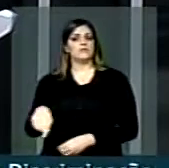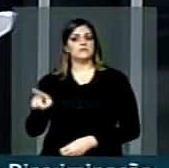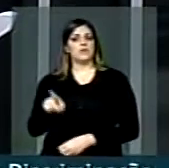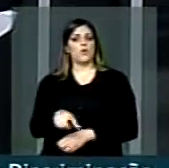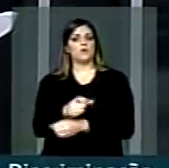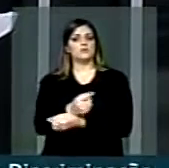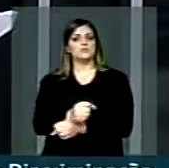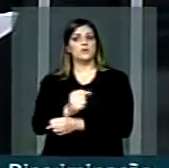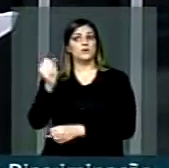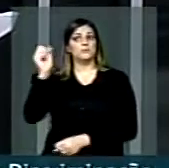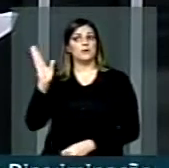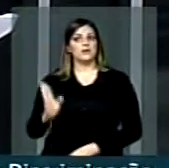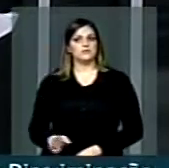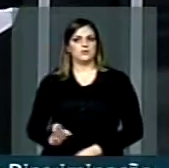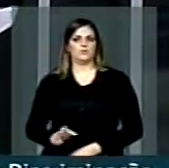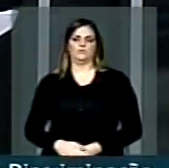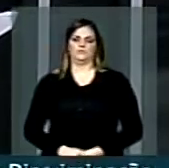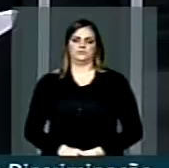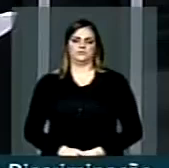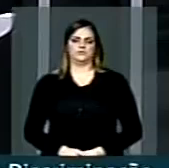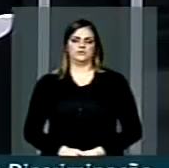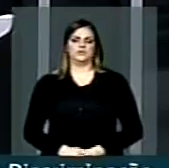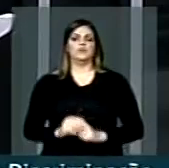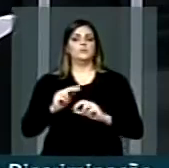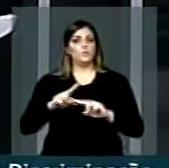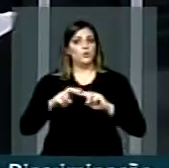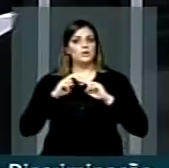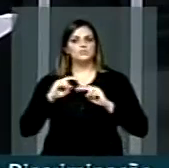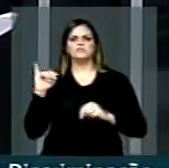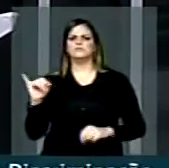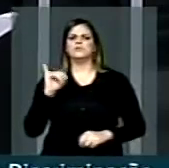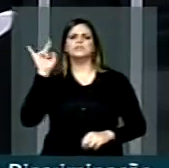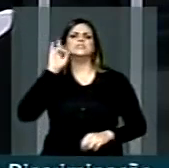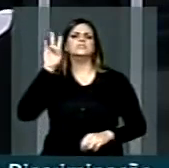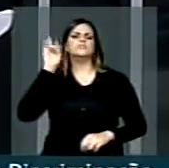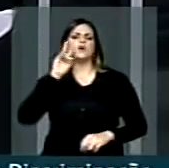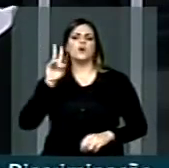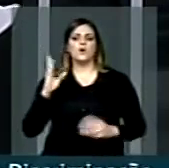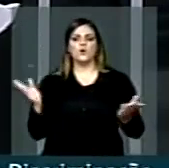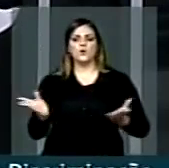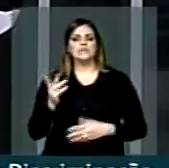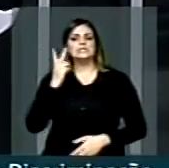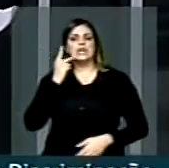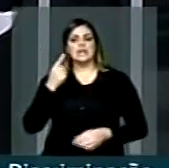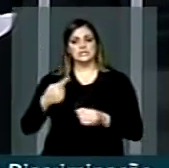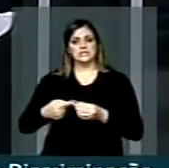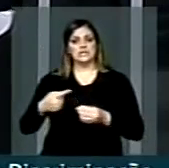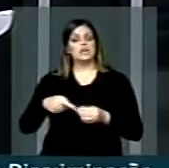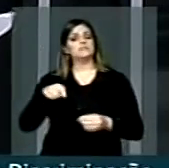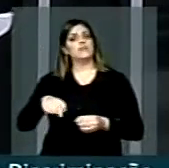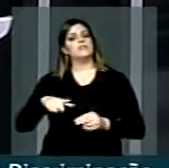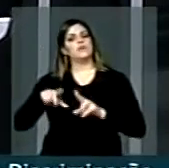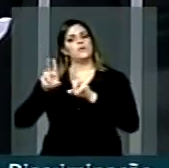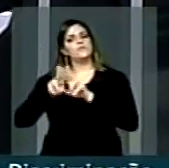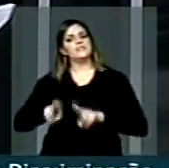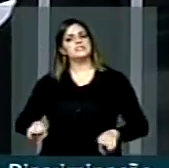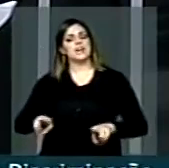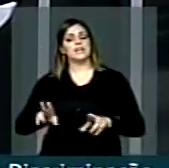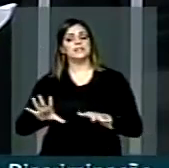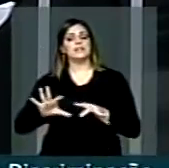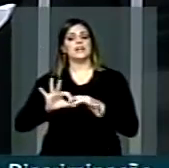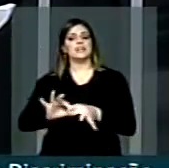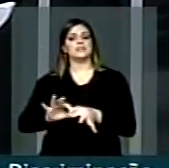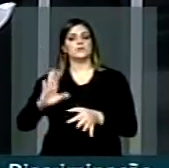Brasil. Ressalte-se que, em razão desse fato histórico, a cidade cearense hoje é sede da Universidade da Integração Internacional